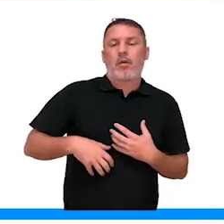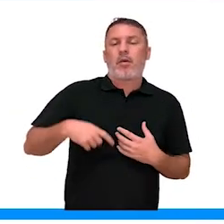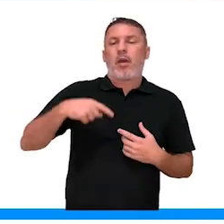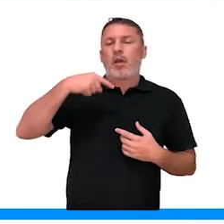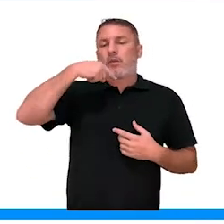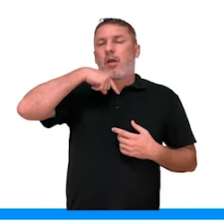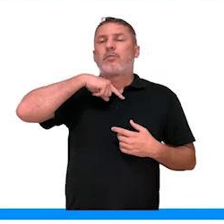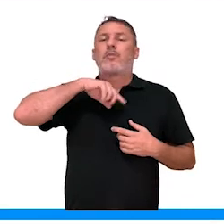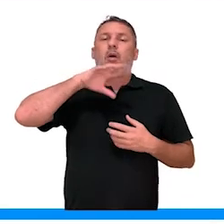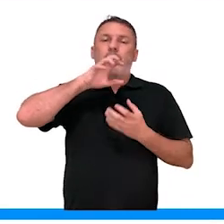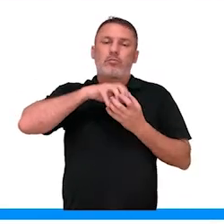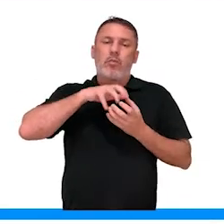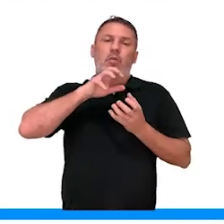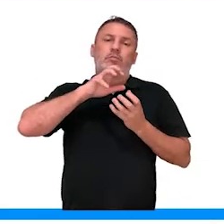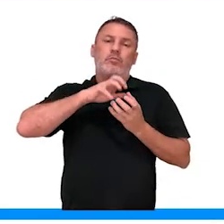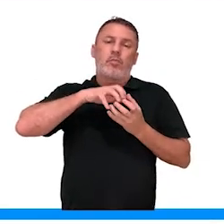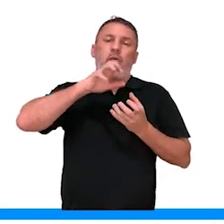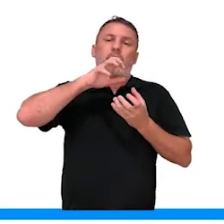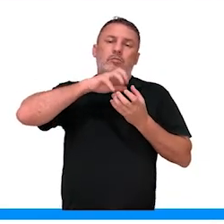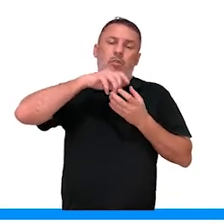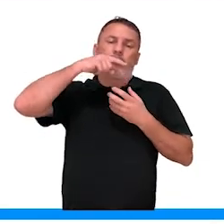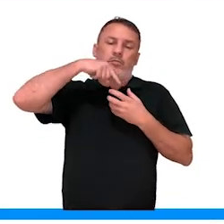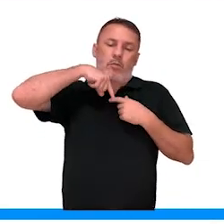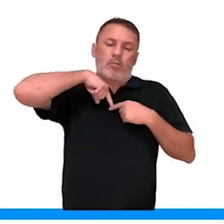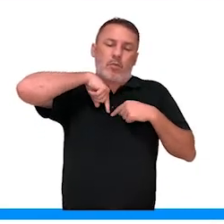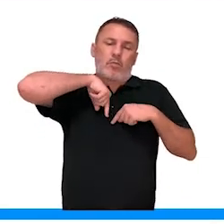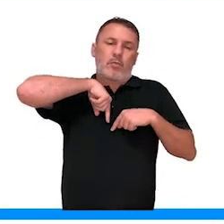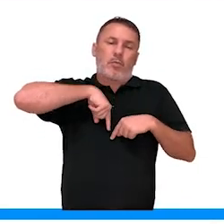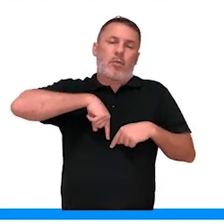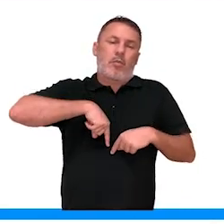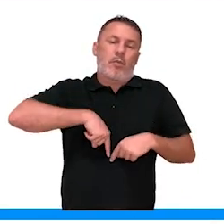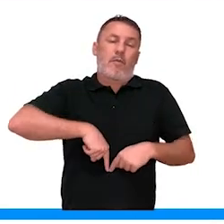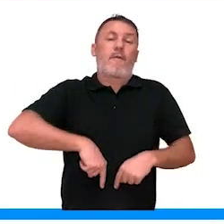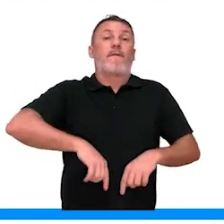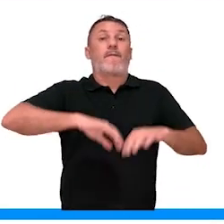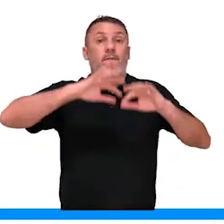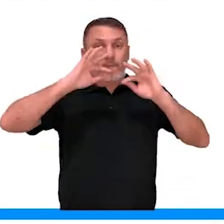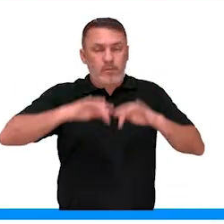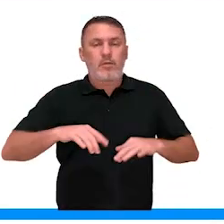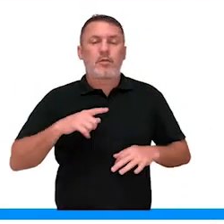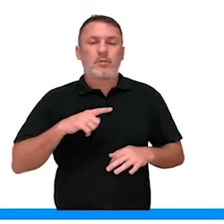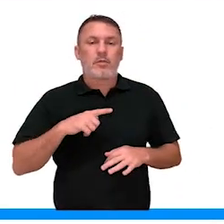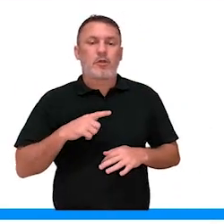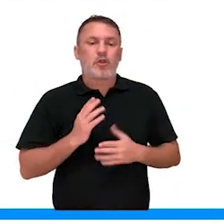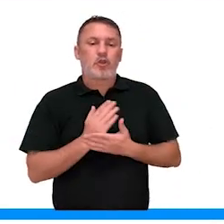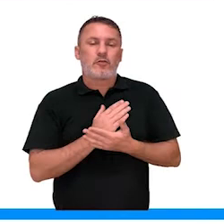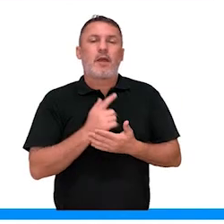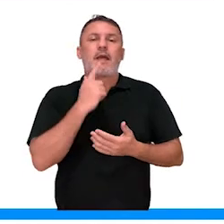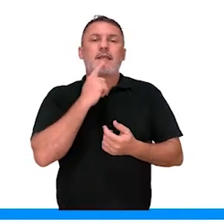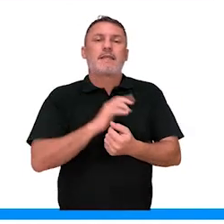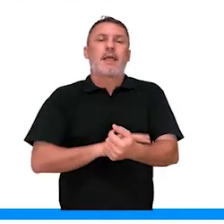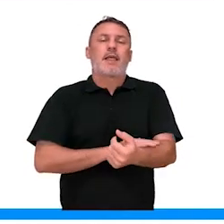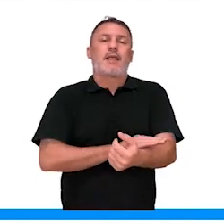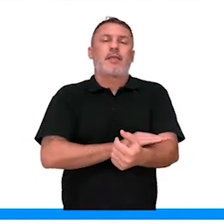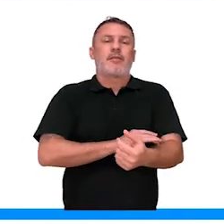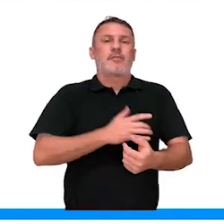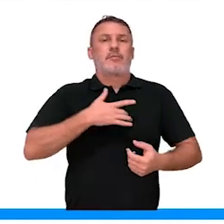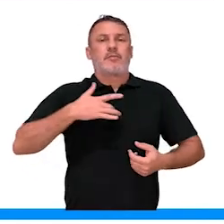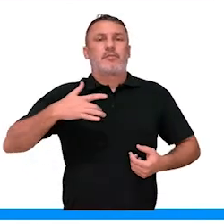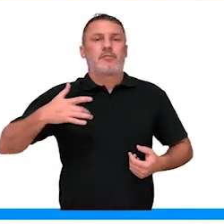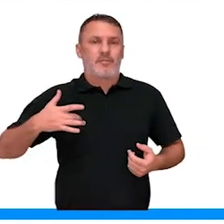chegue no meu intestino e lá no intestino, ao terminar a sua digestão, ele vai ser absorvido e vai para a corrente